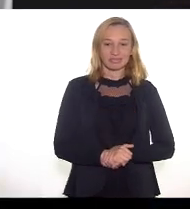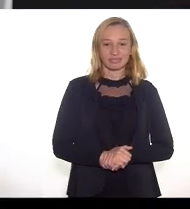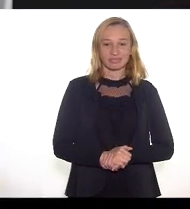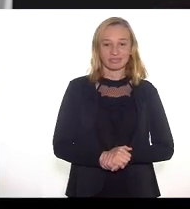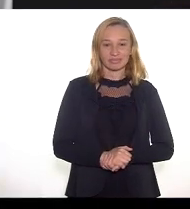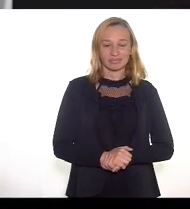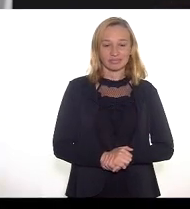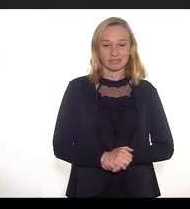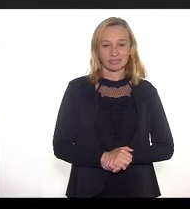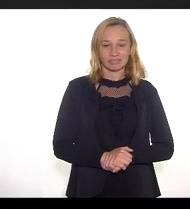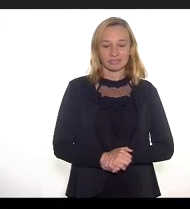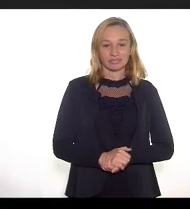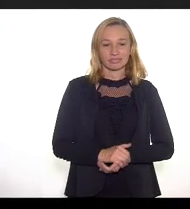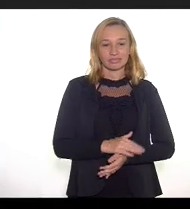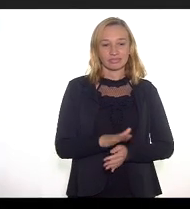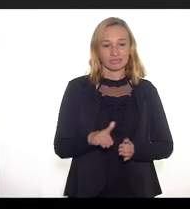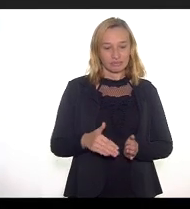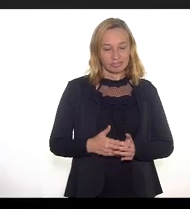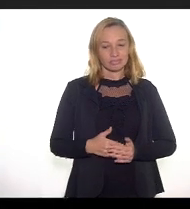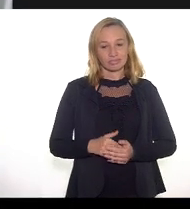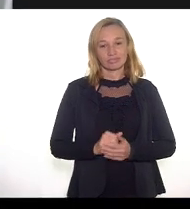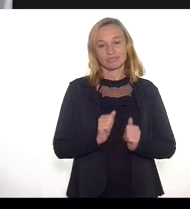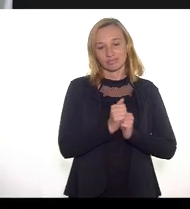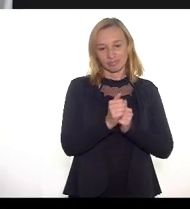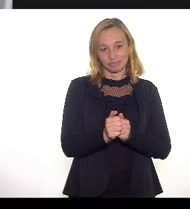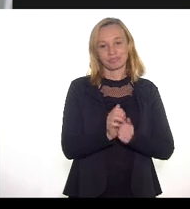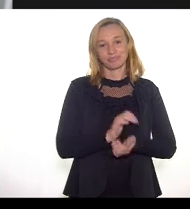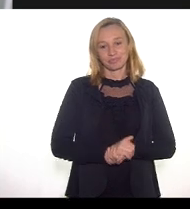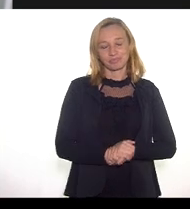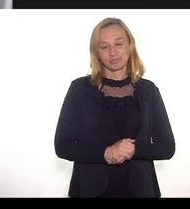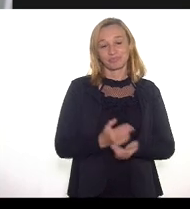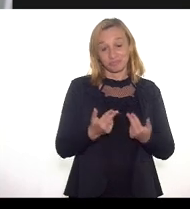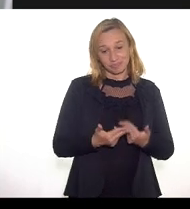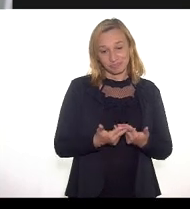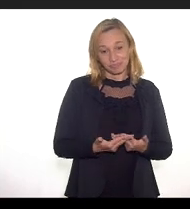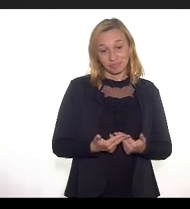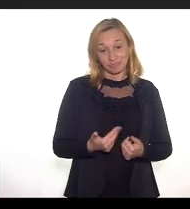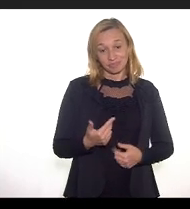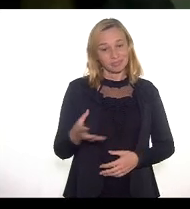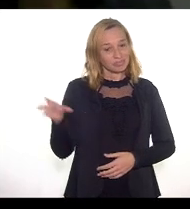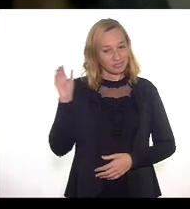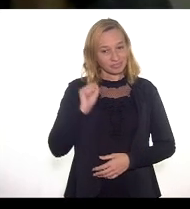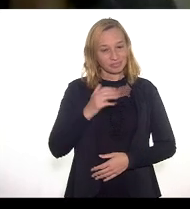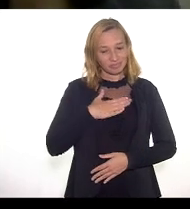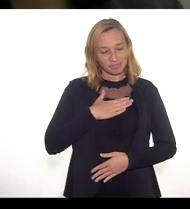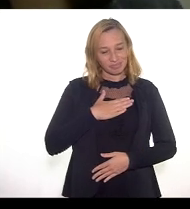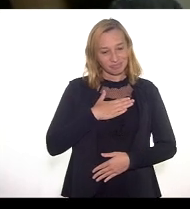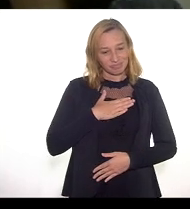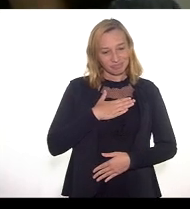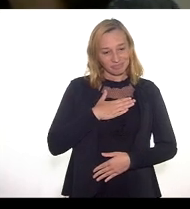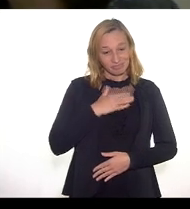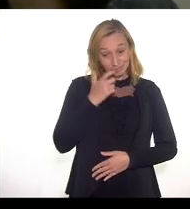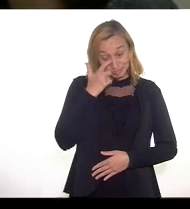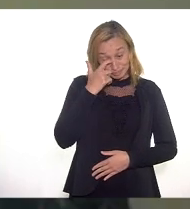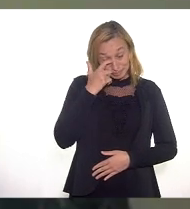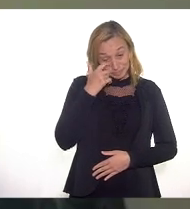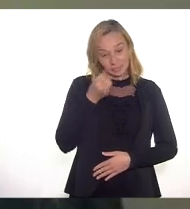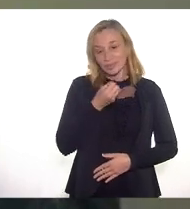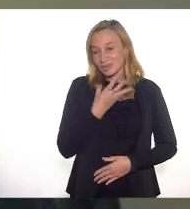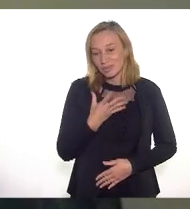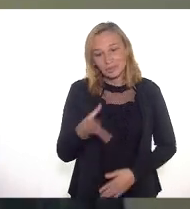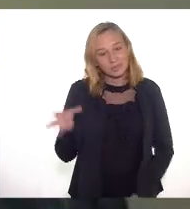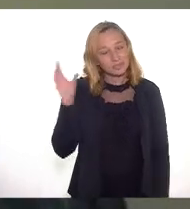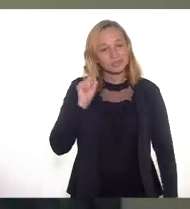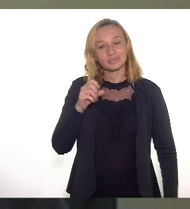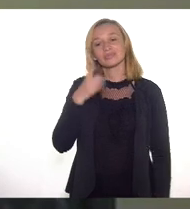Marta Rocha, e aqueles que tiveram, né, a paciência de me ouvir. É sempre bom me ouvir,